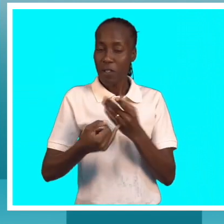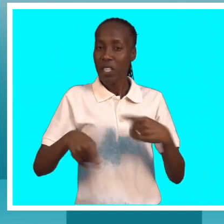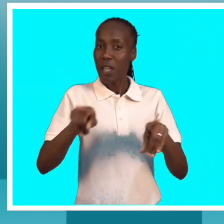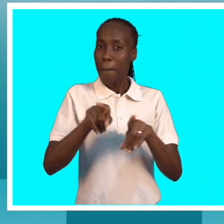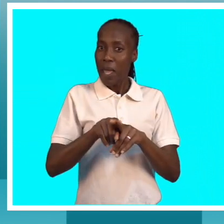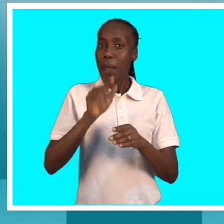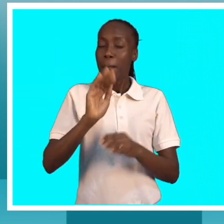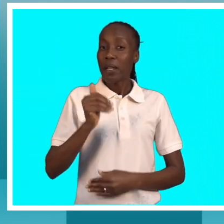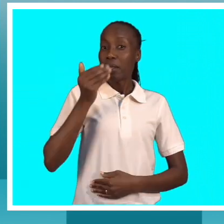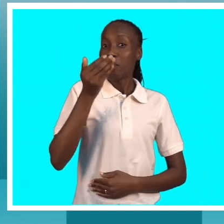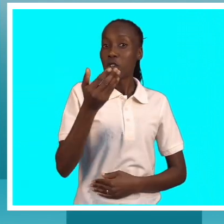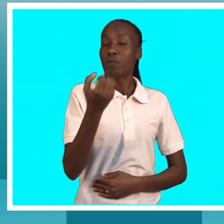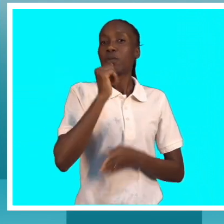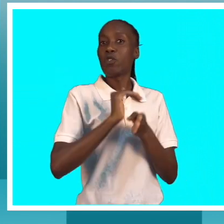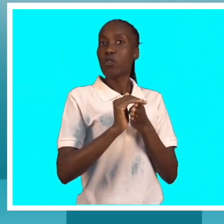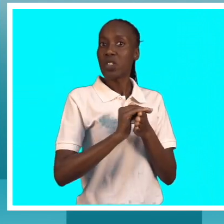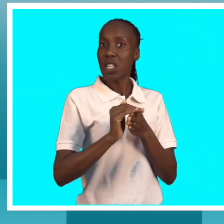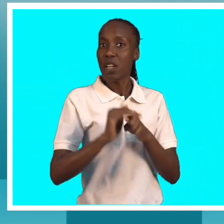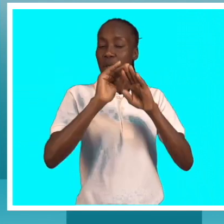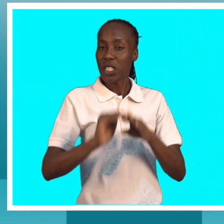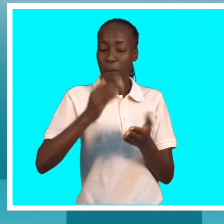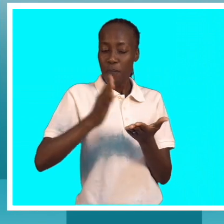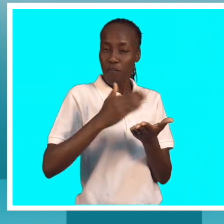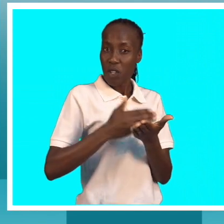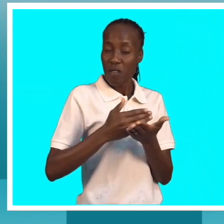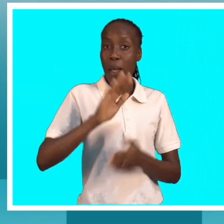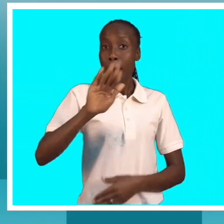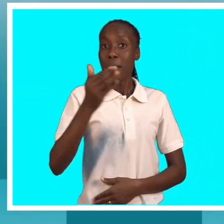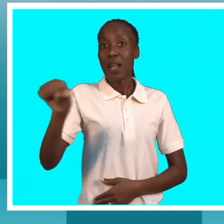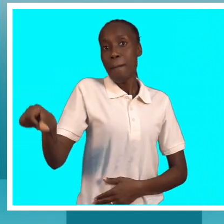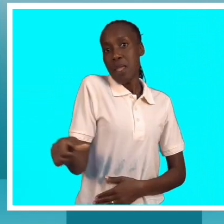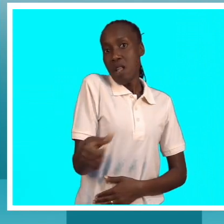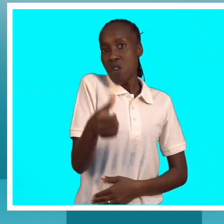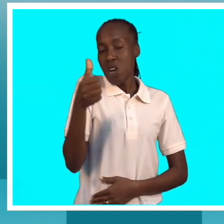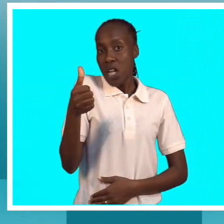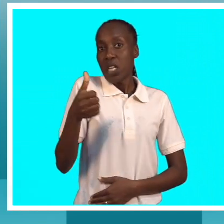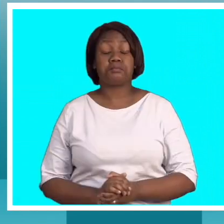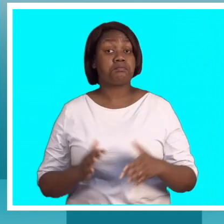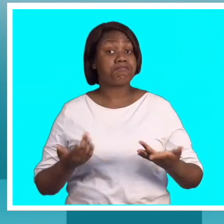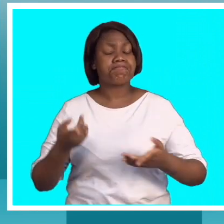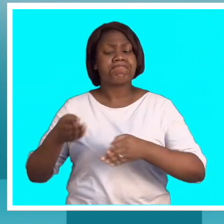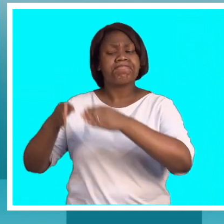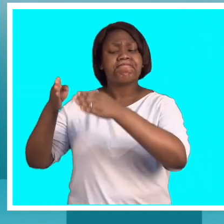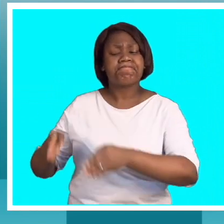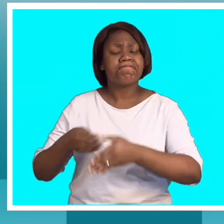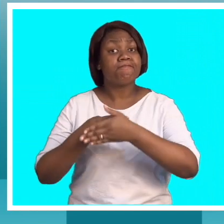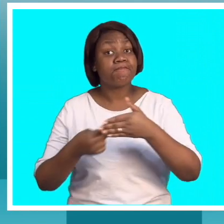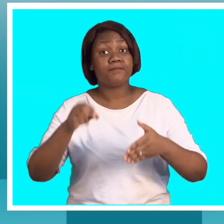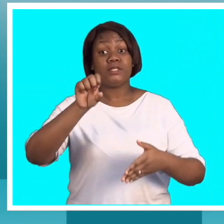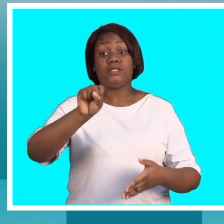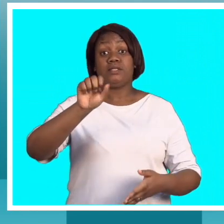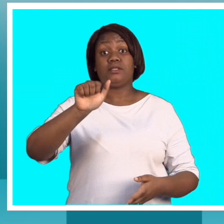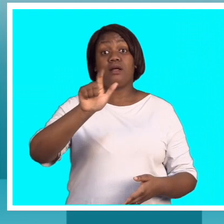isso tudo para que possamos usar aquilo que está no livro para melhorar as nossas intervenções. Na